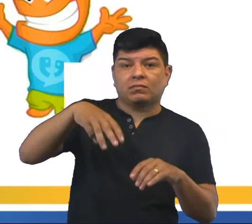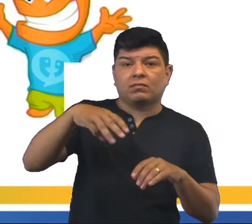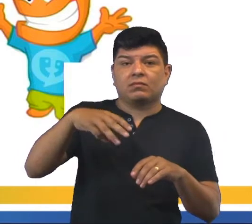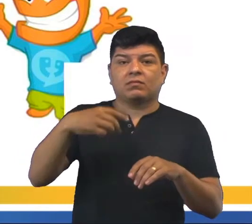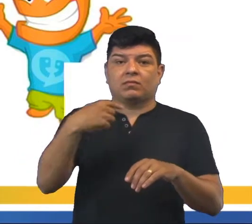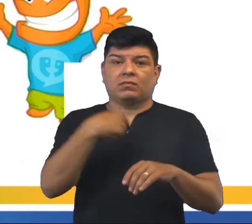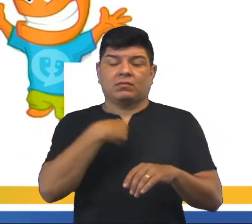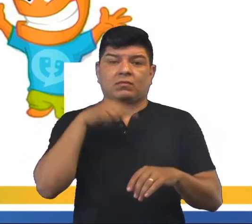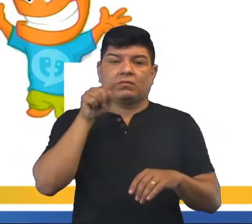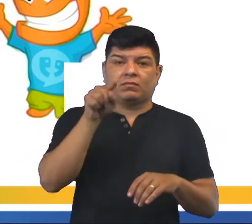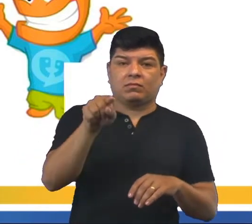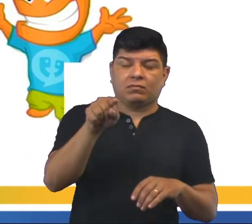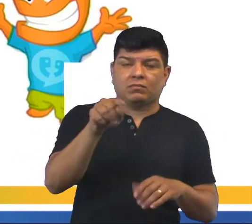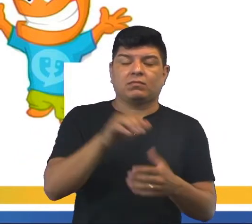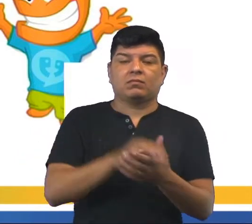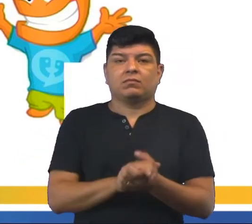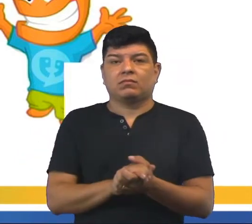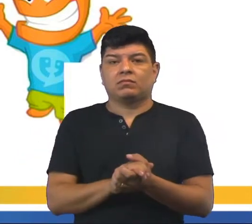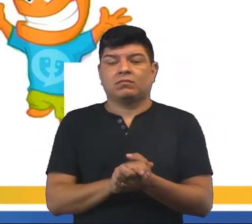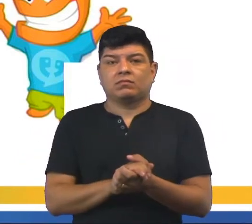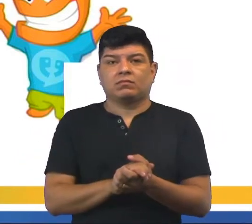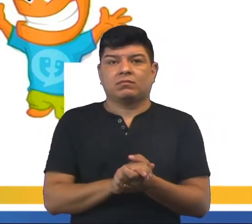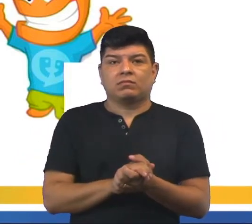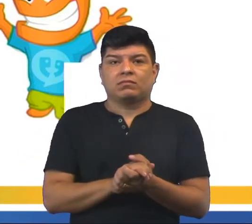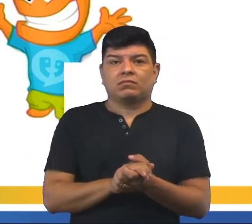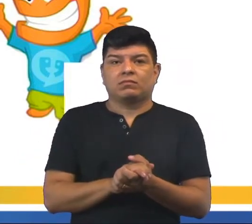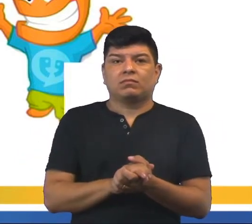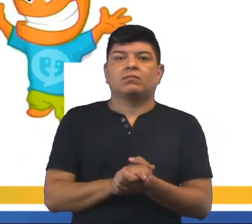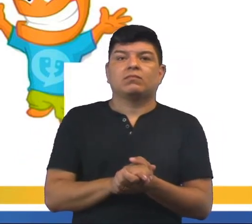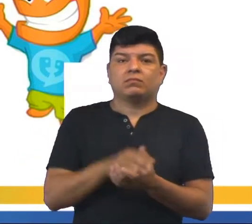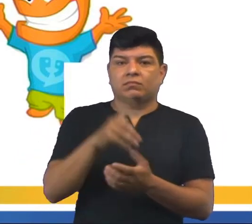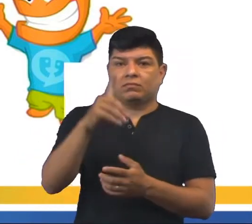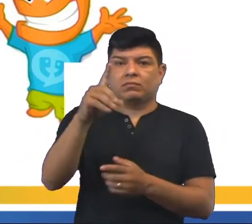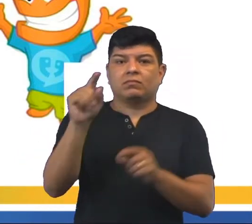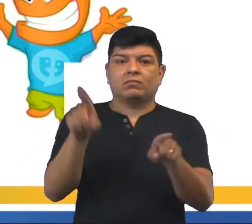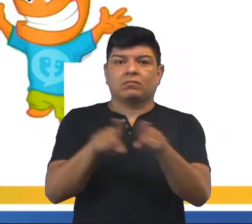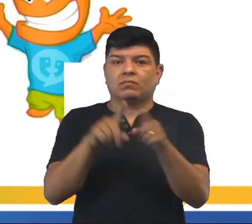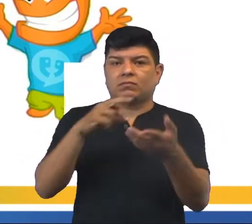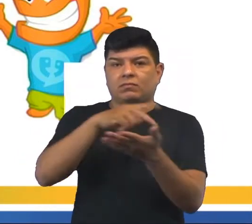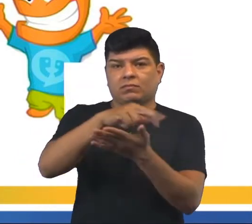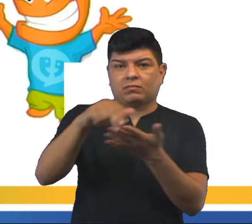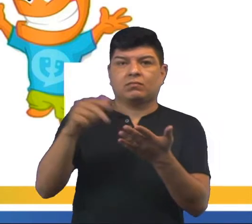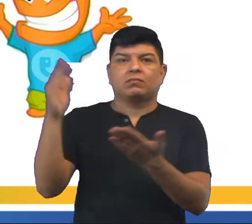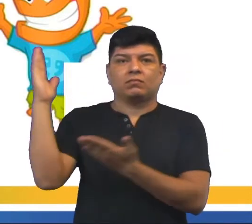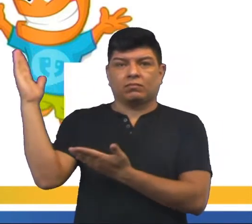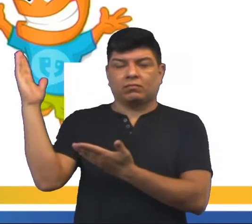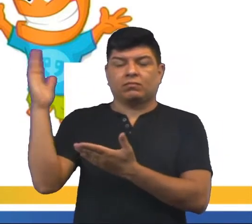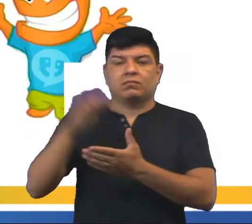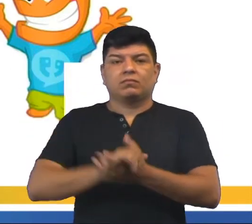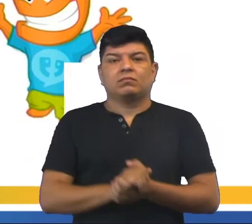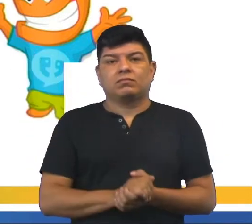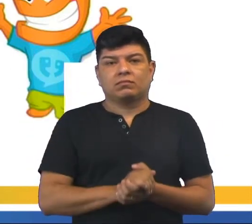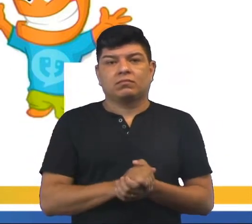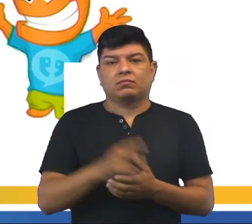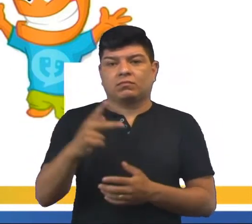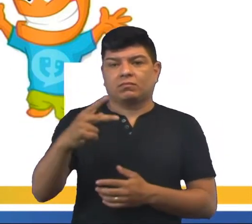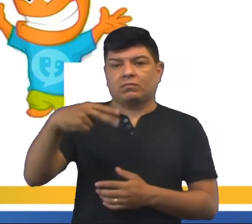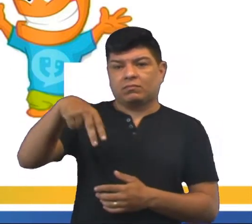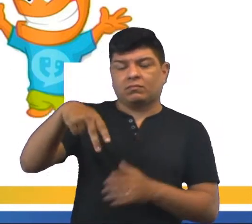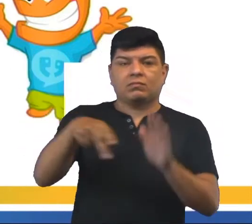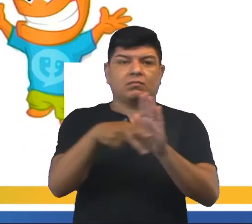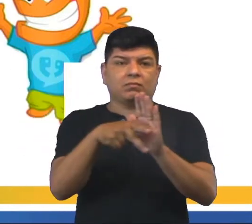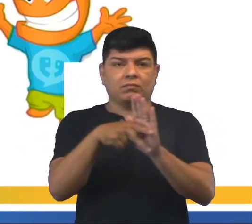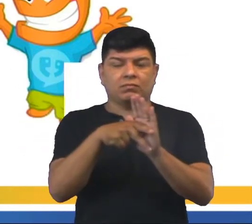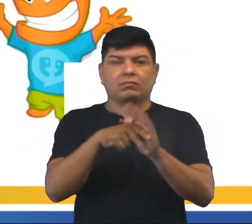pessoais, eu, tu, né, no caso da língua espanhola, yo, né, usted, vosotros, nosotros, enfim, os pronomes